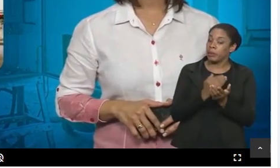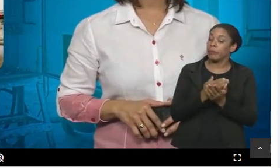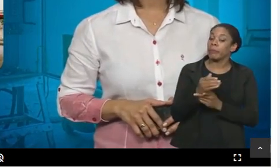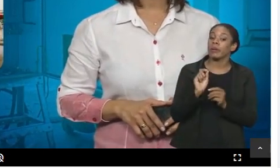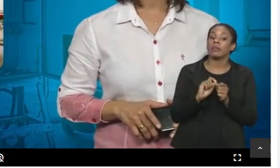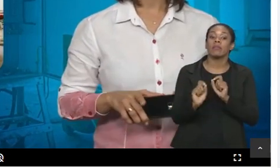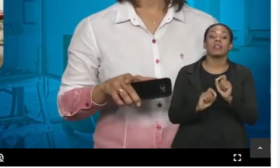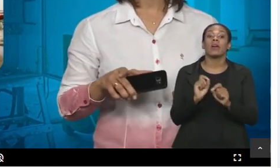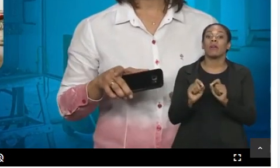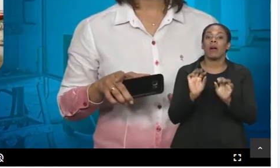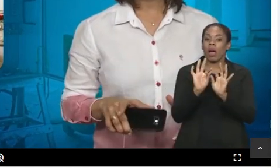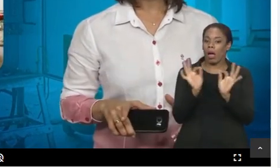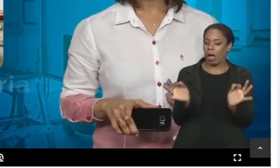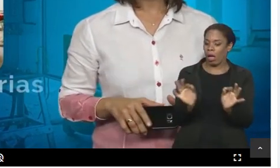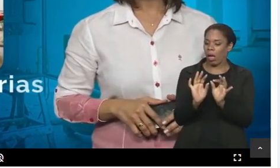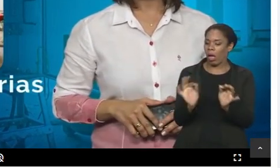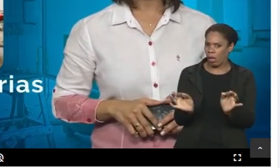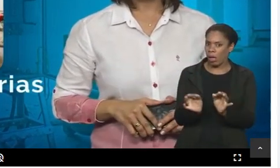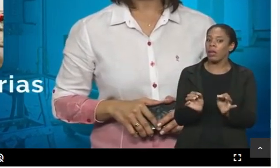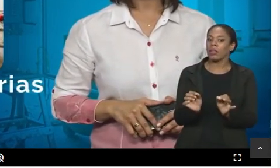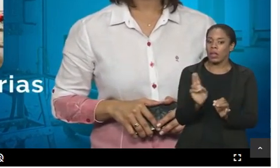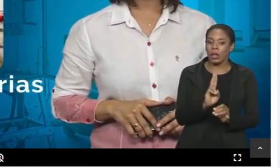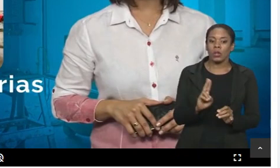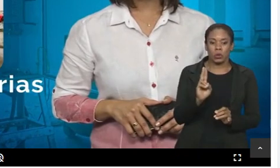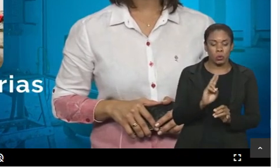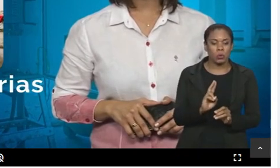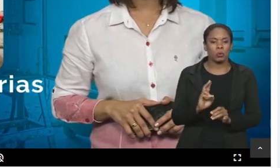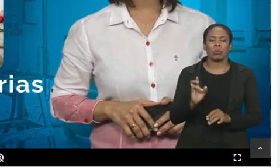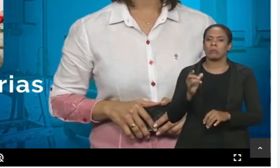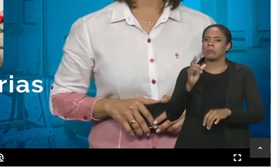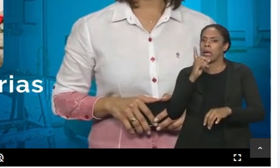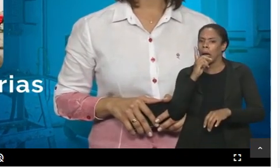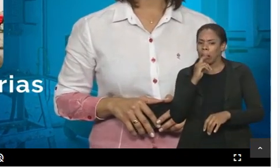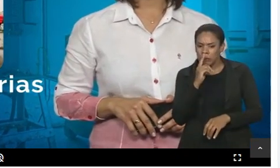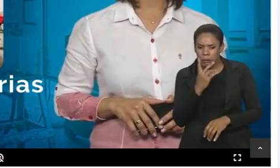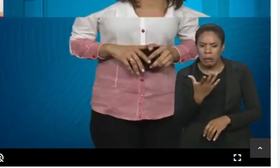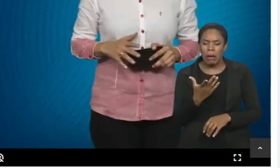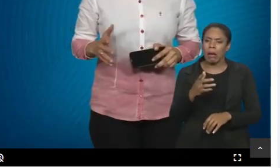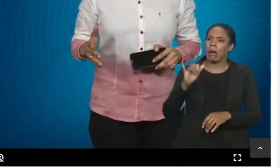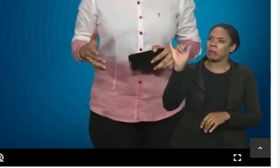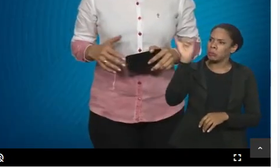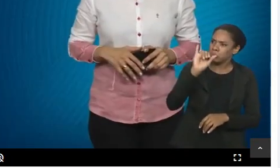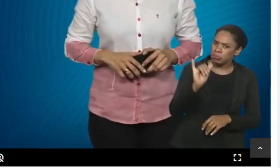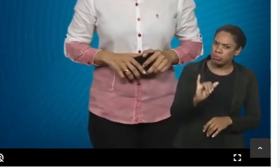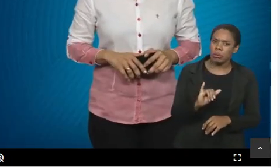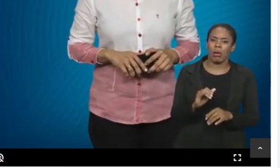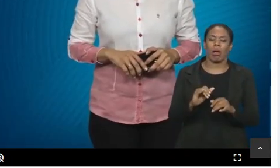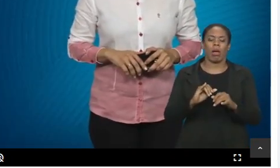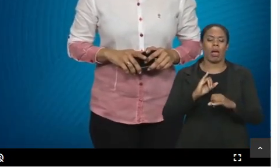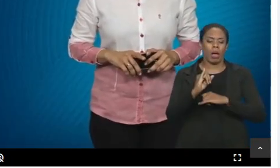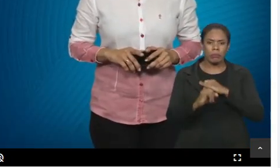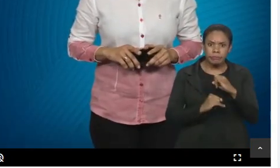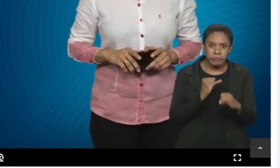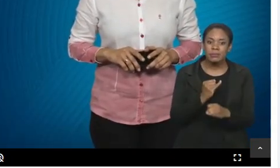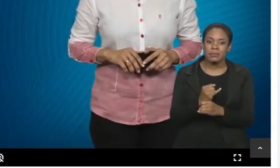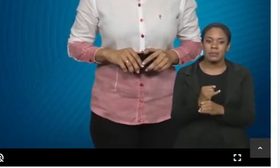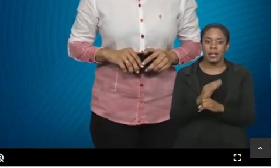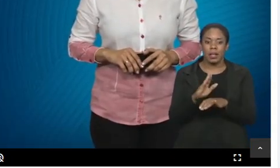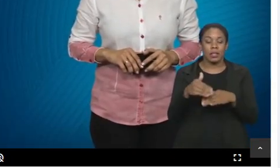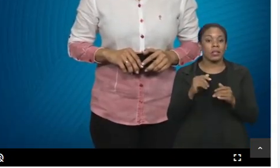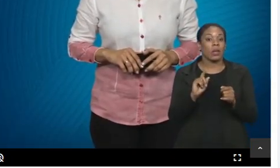da infraestrutura das instalações hidrossanitárias, elétricas e de telefonia. Mais para o final da obra, vem